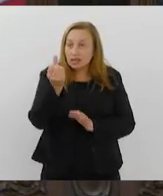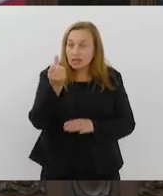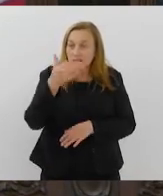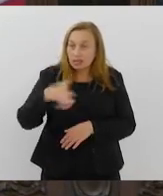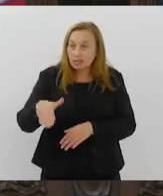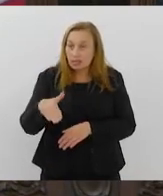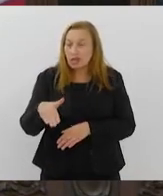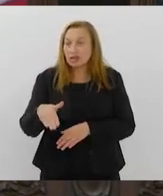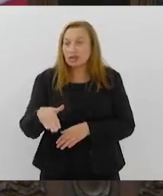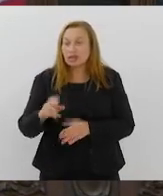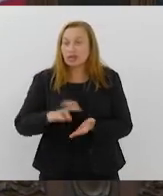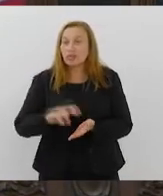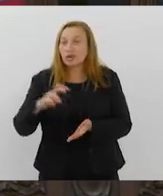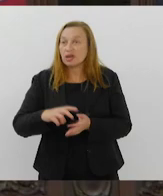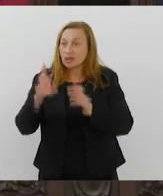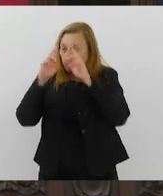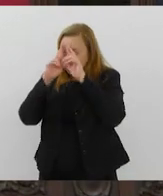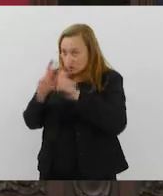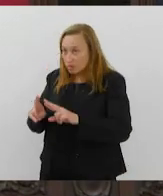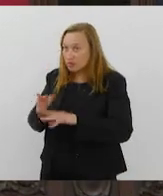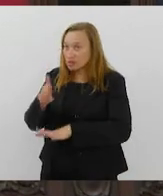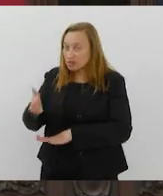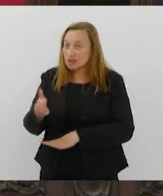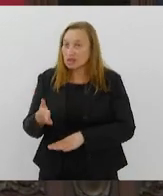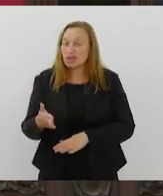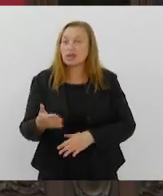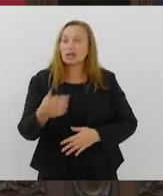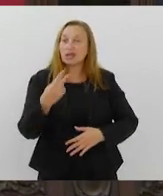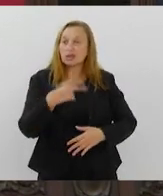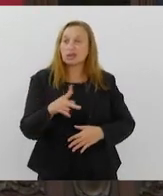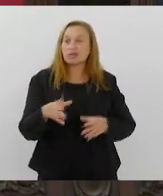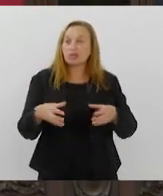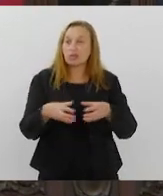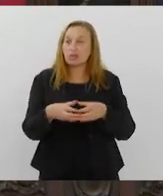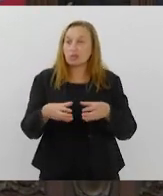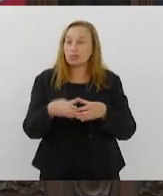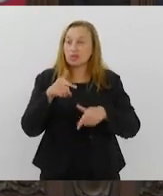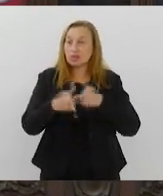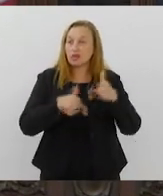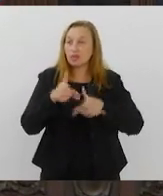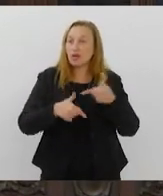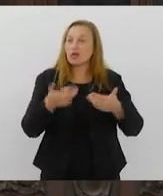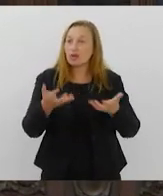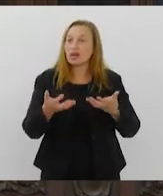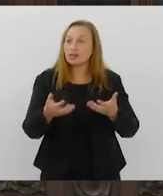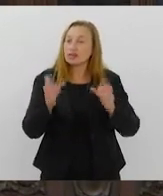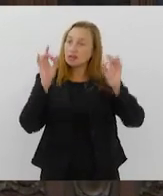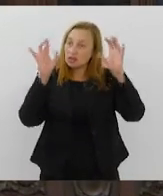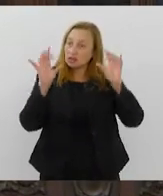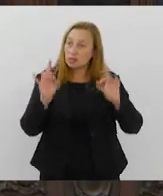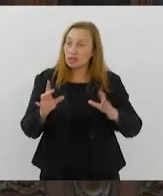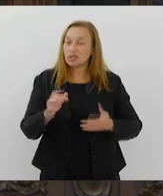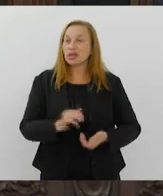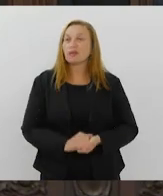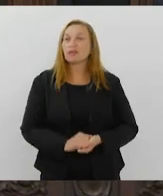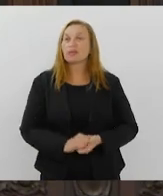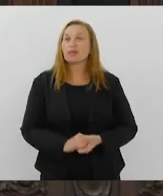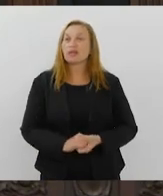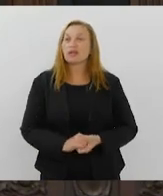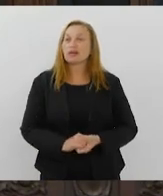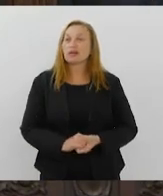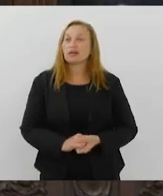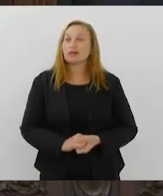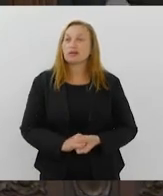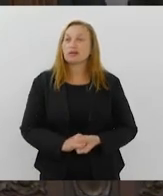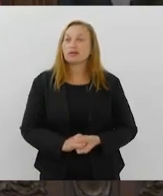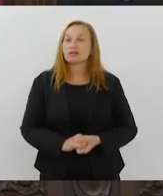você. Muito bom. Muito obrigado, você e toda a sua equipe. E eu quero fazer uma coisa especial, Coronel, segura um pouquinho aqui